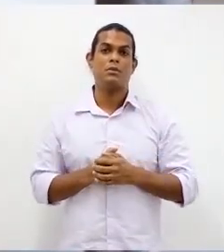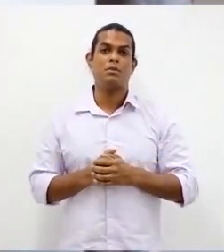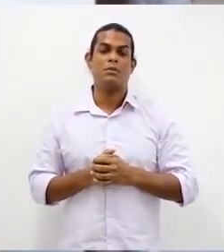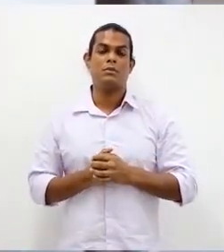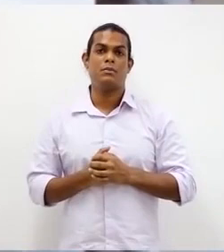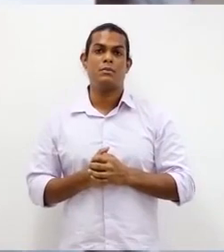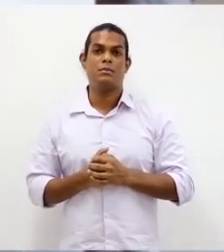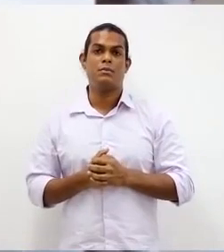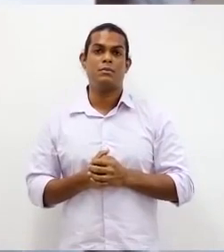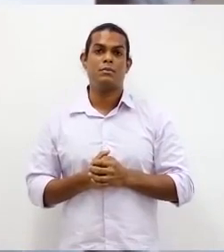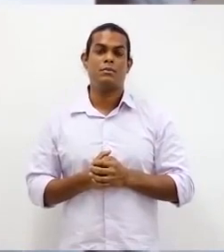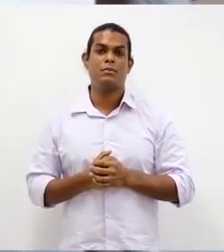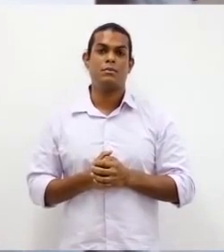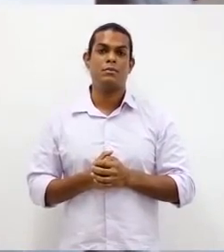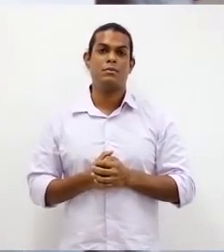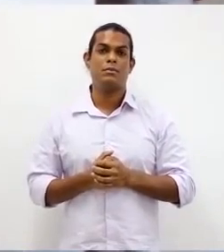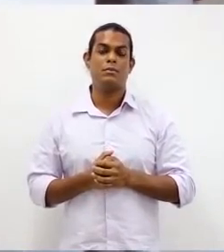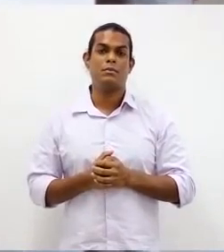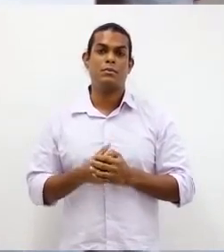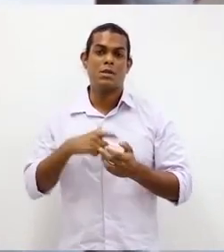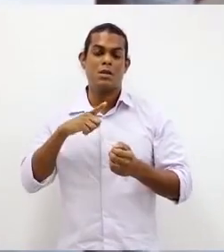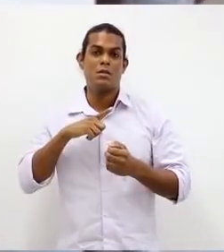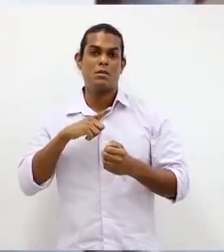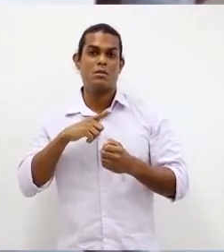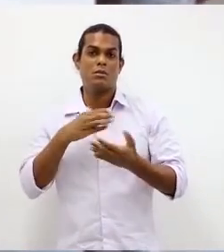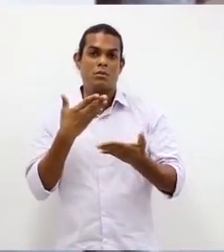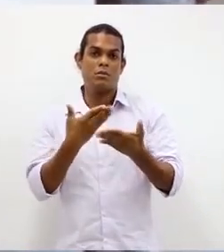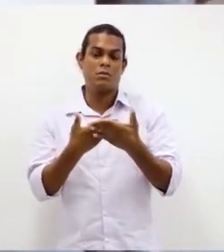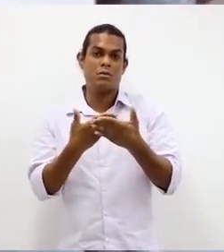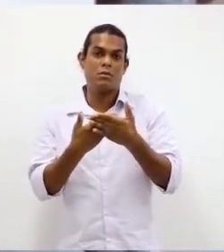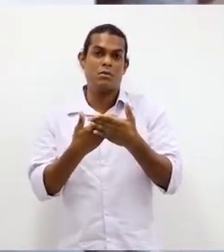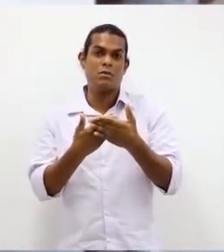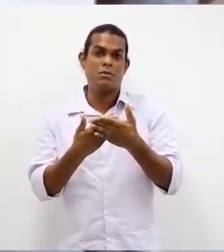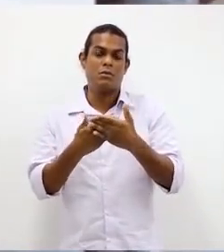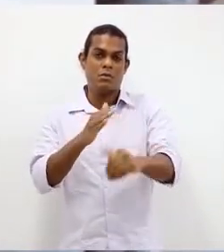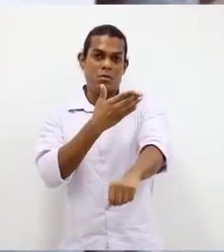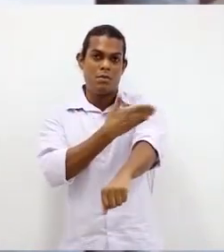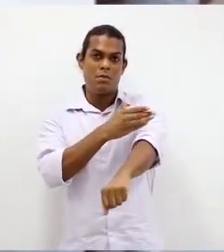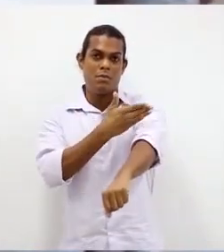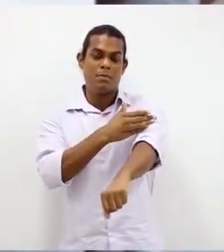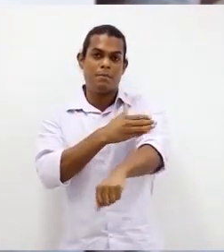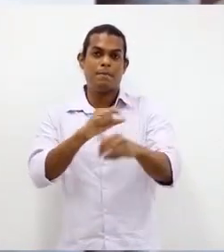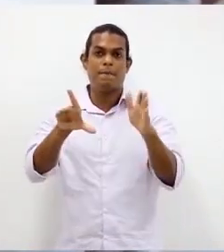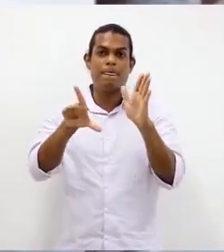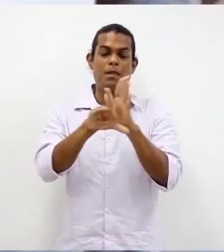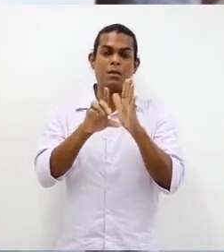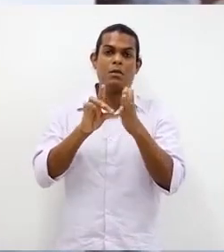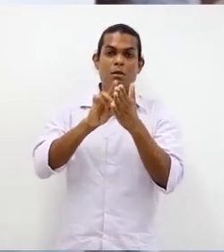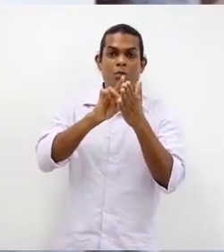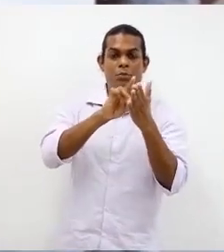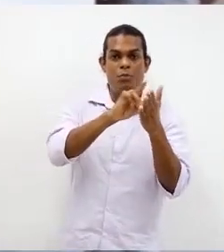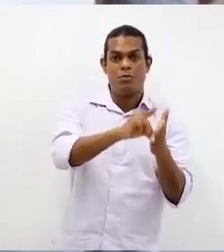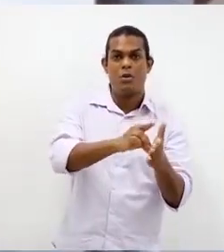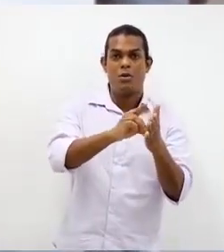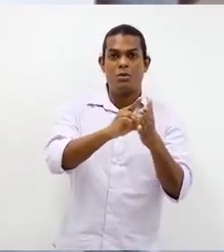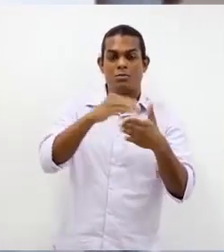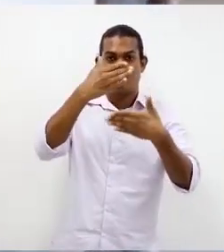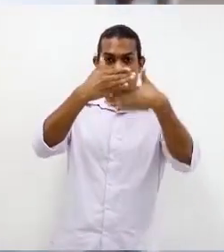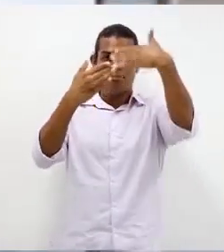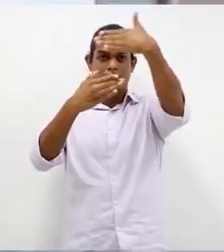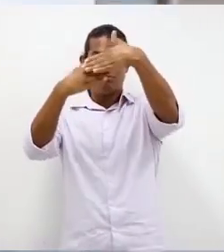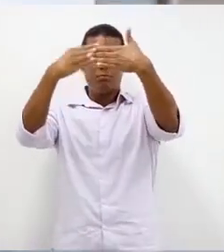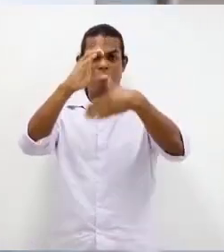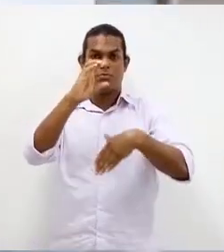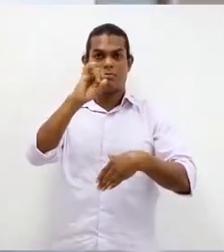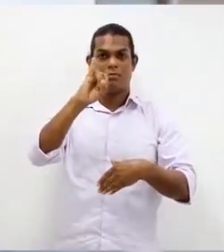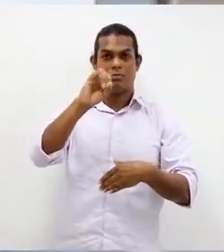nos recebendo, para nós fazermos uma aula um tanto prática, a legislação aplicada na indústria da construção civil. Então eu convido cada um para nós